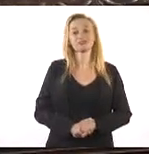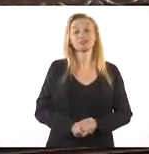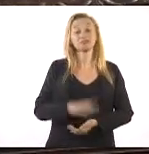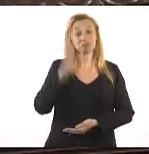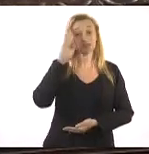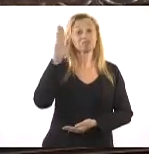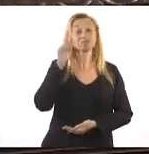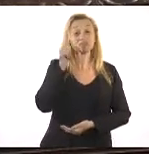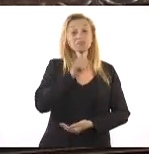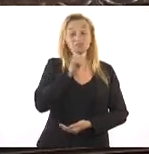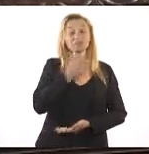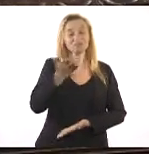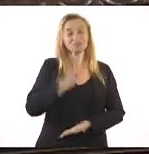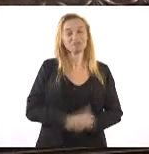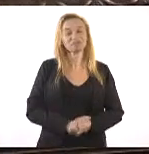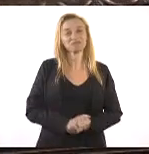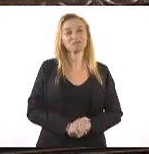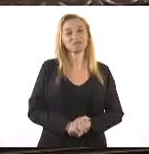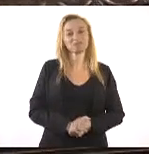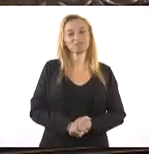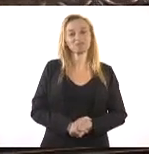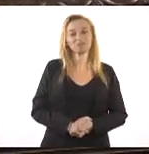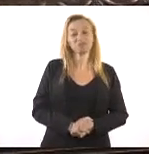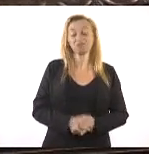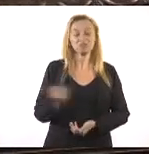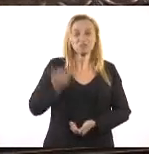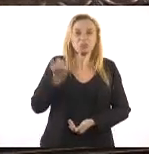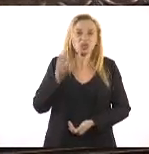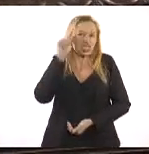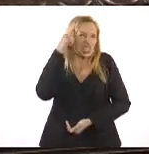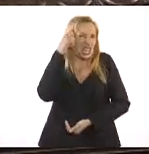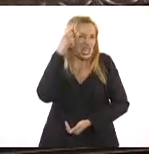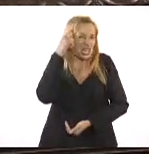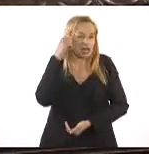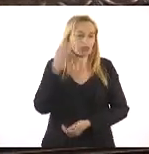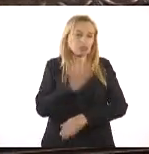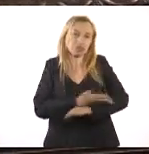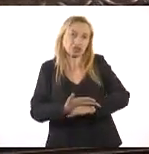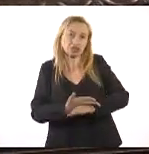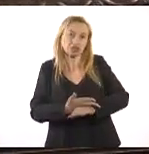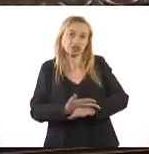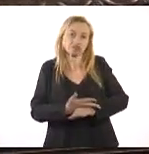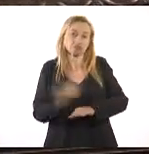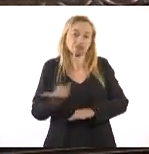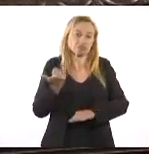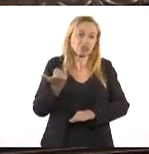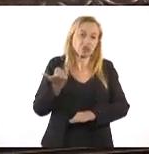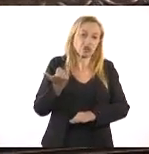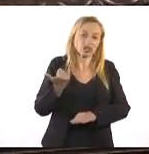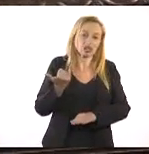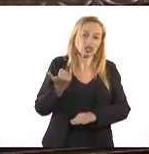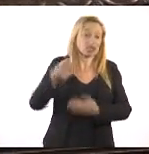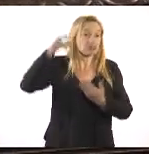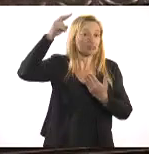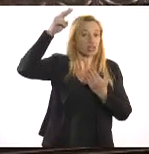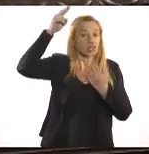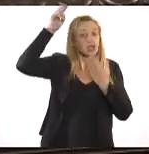principalmente mulheres, né? Não importa negras, não importa brancas, não importa índias. Muito bem.